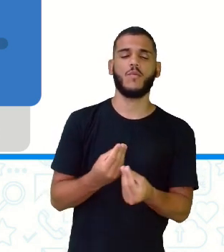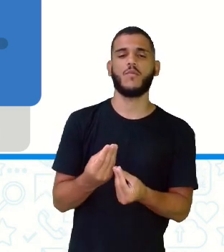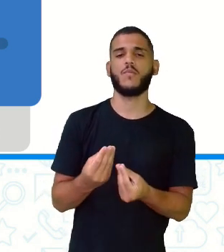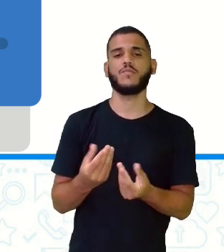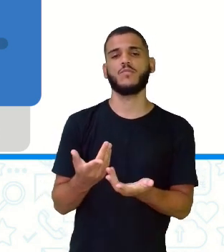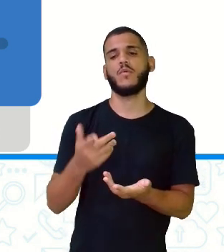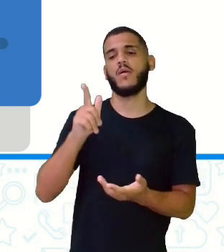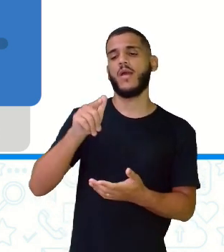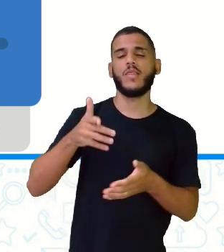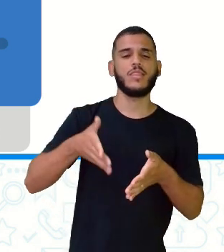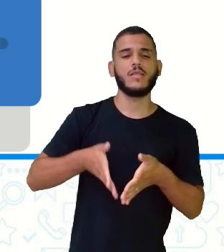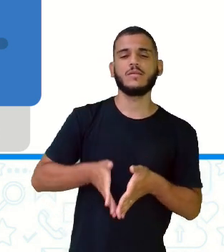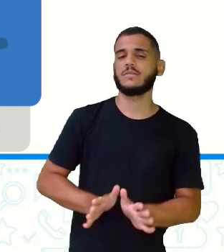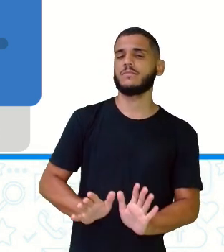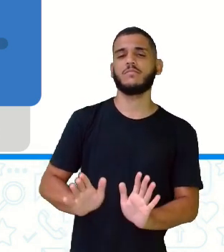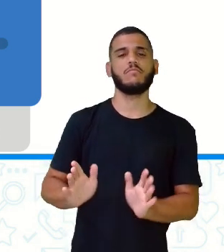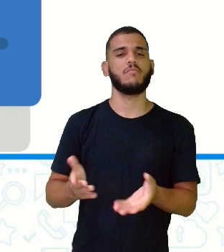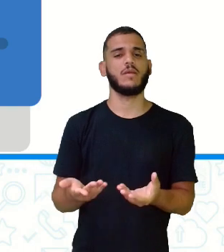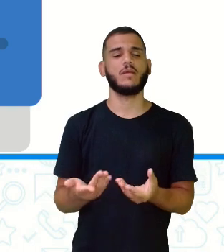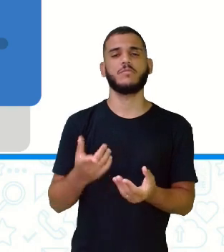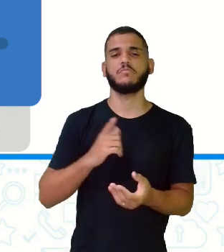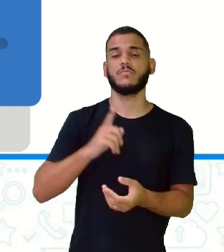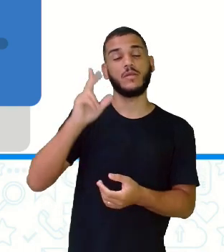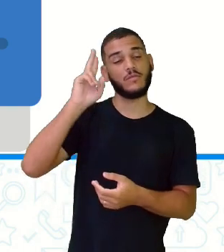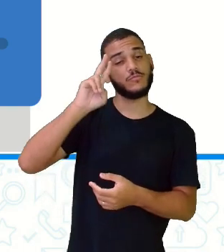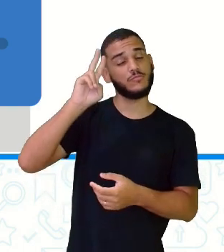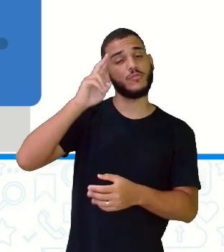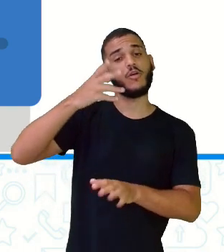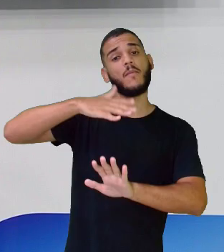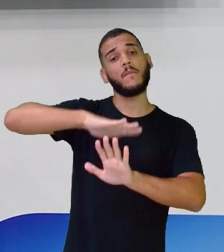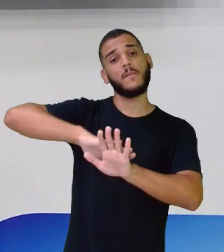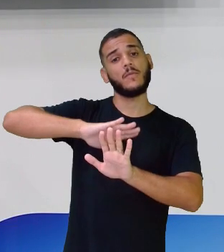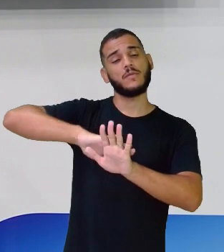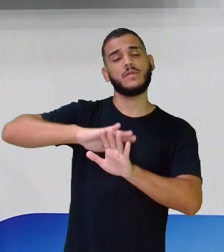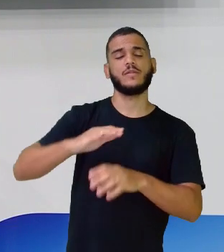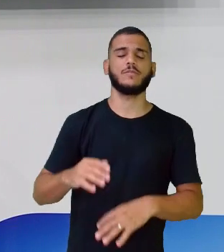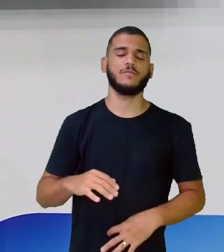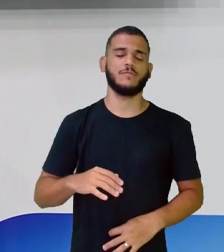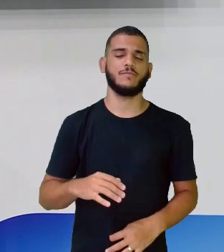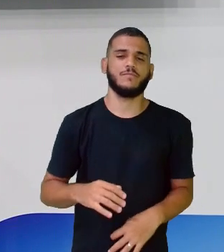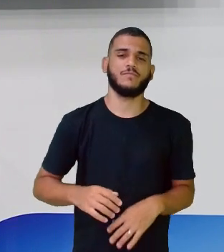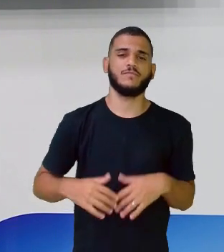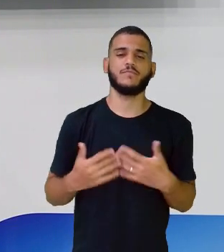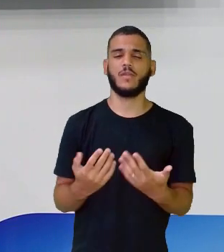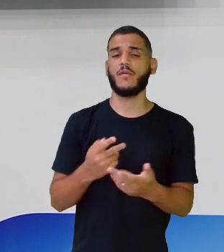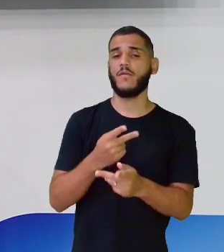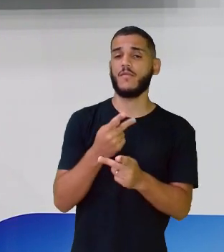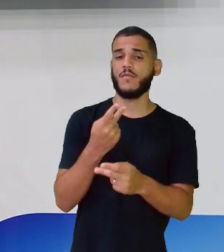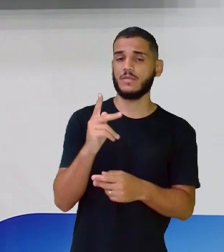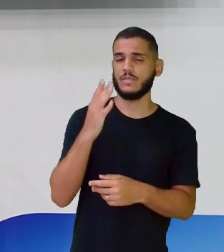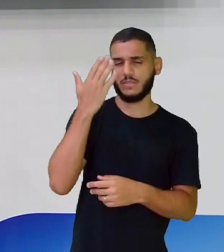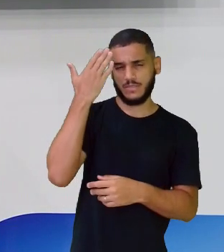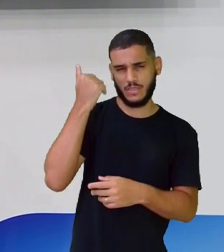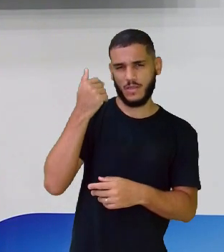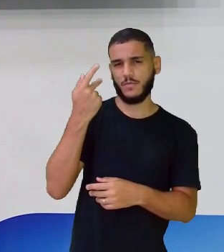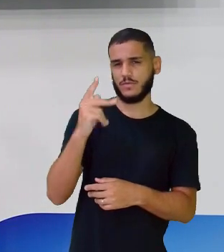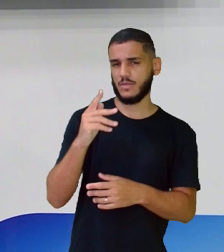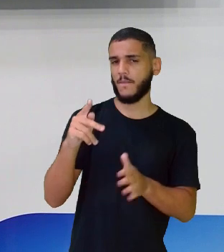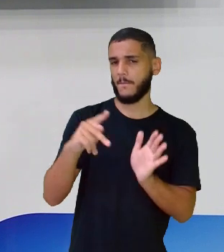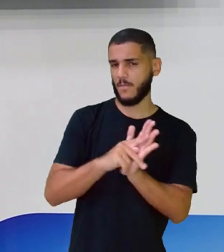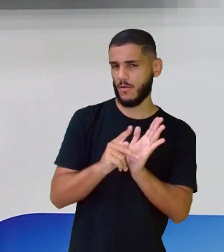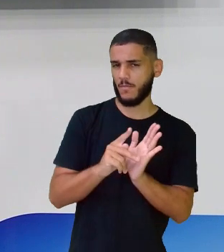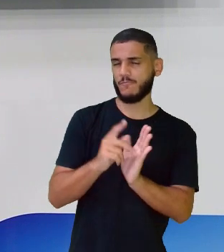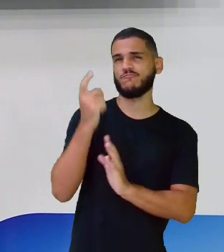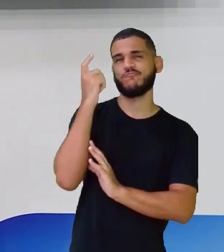de nascimento. A gente sempre tem uma história, como foi o nosso nascimento. Você sabe como foi o seu, já vai